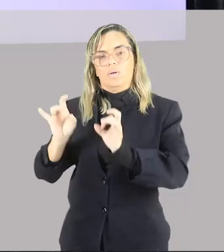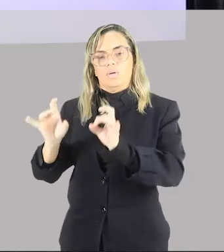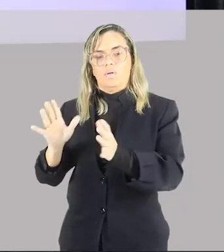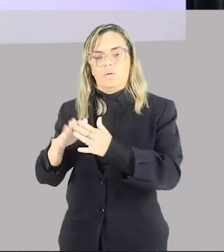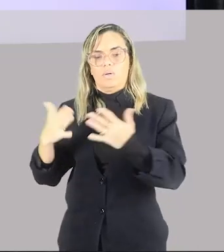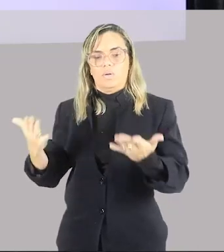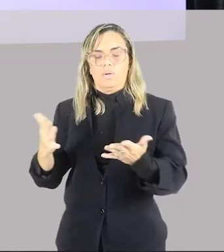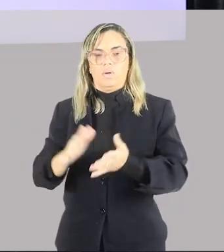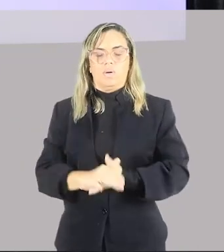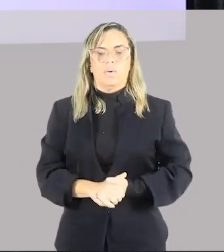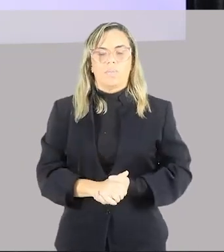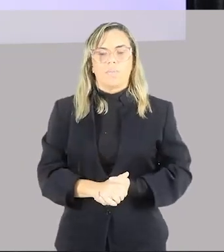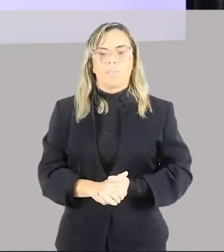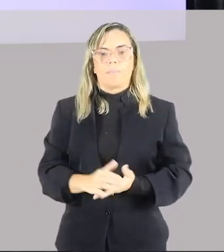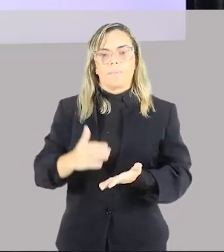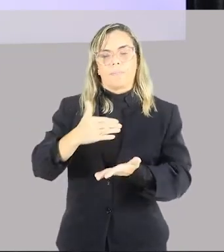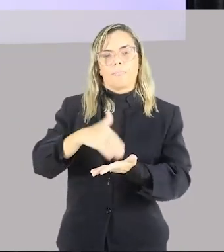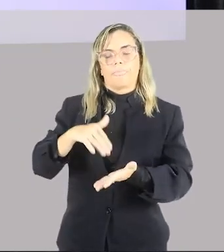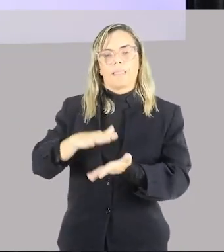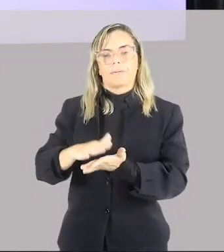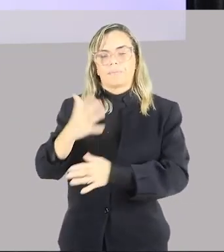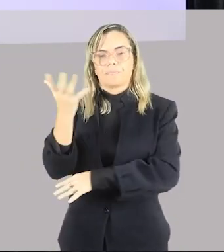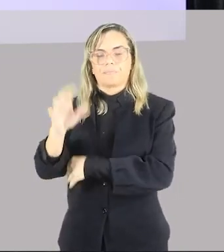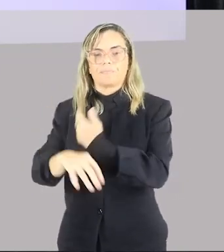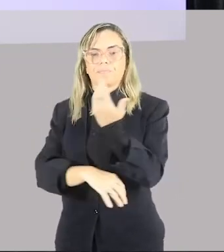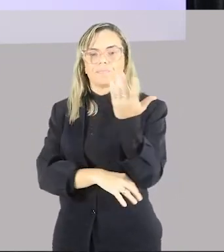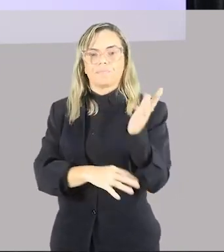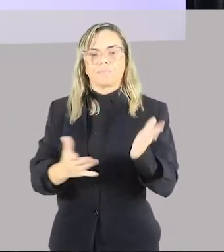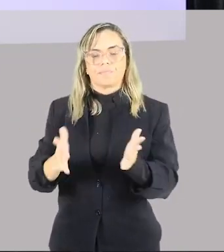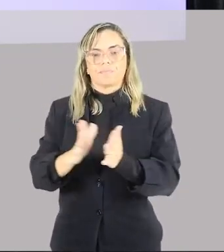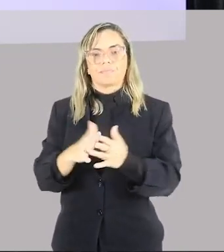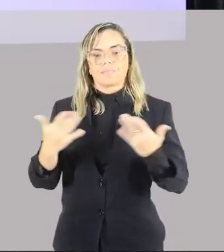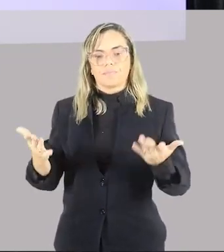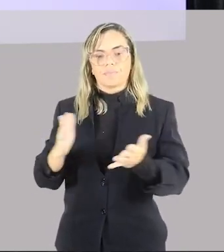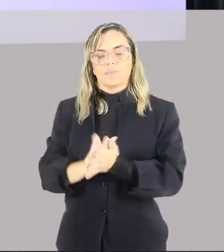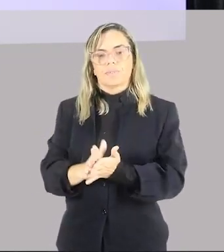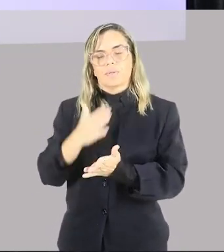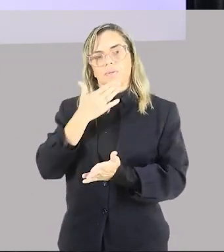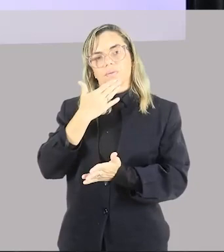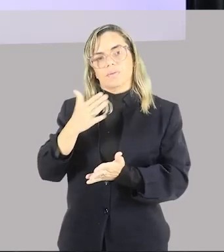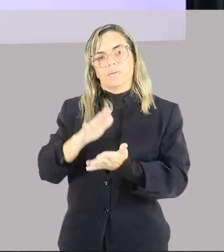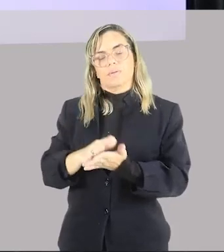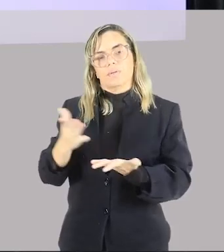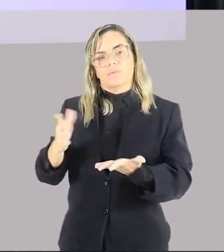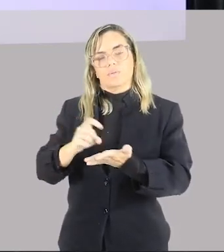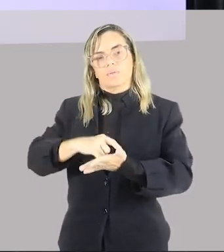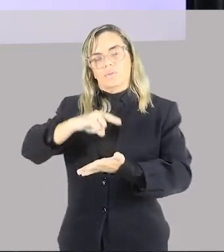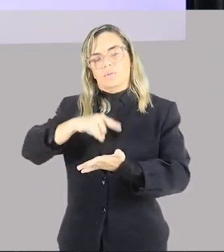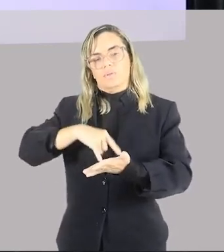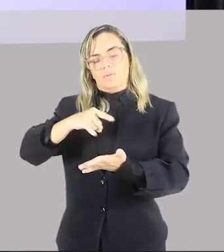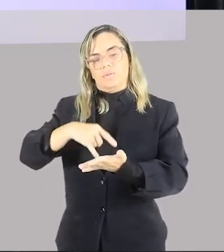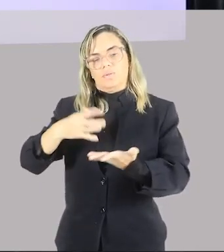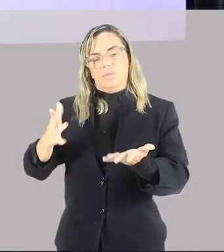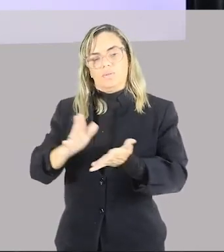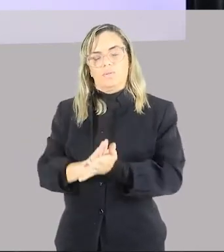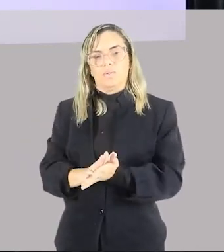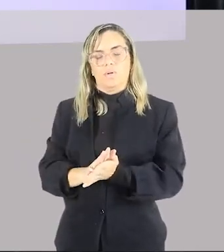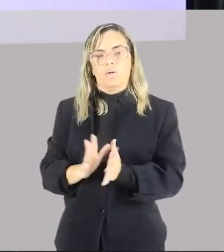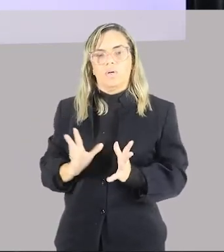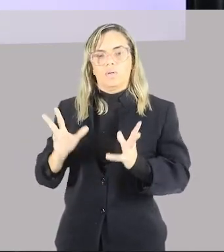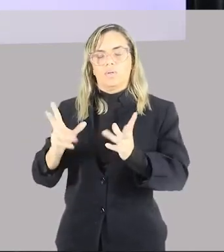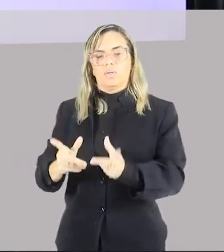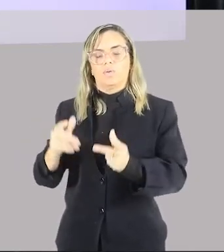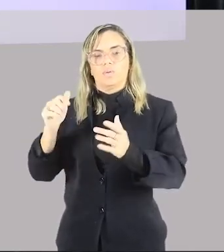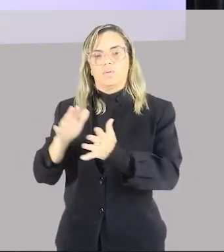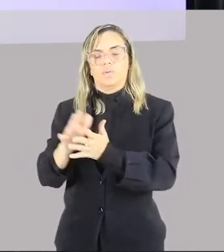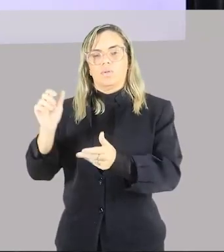vem na Secretaria de Meio Ambiente, me pede uma autorização, eu não vou estar destinando a possibilidade que todo mundo